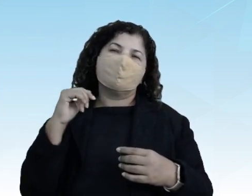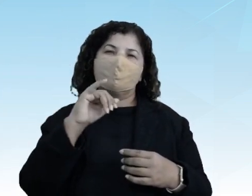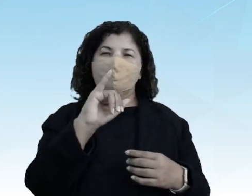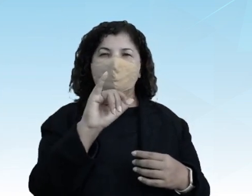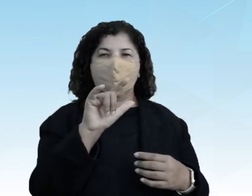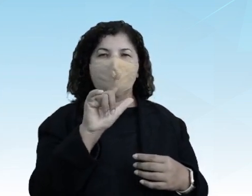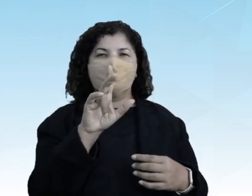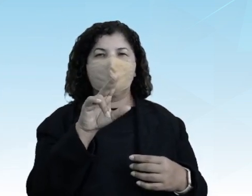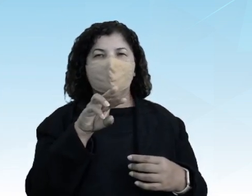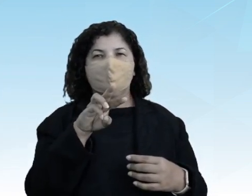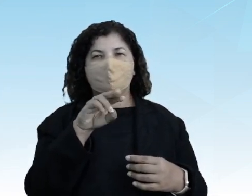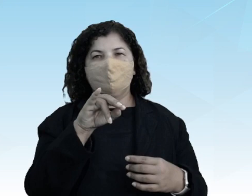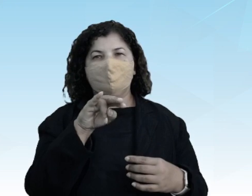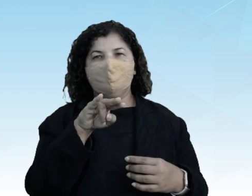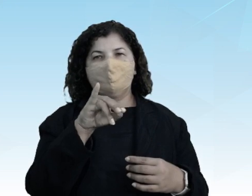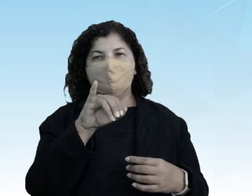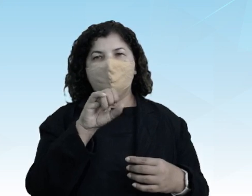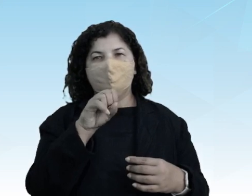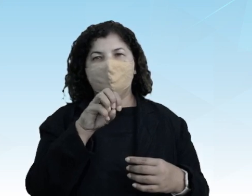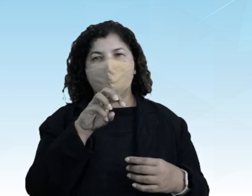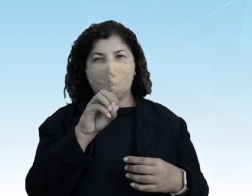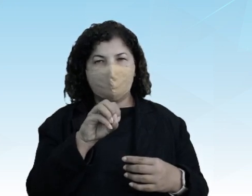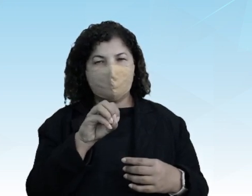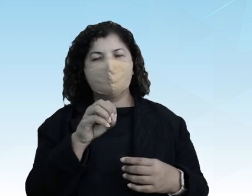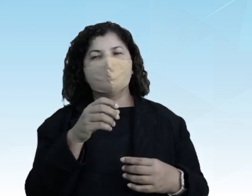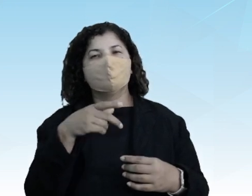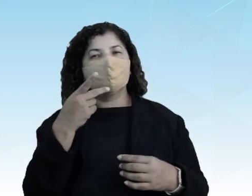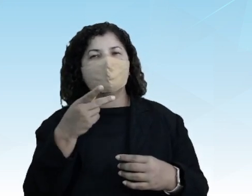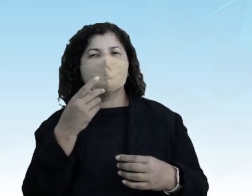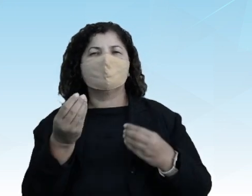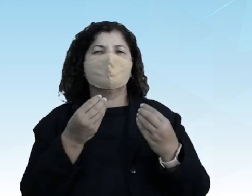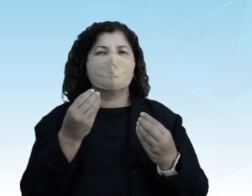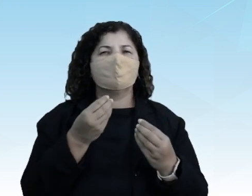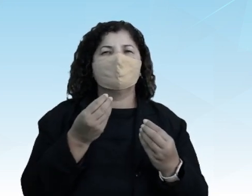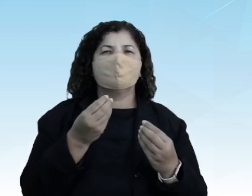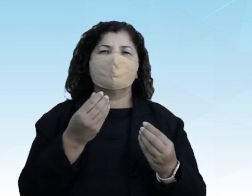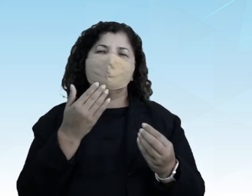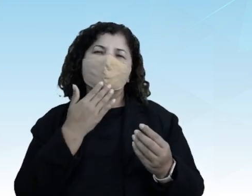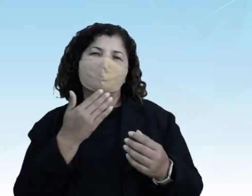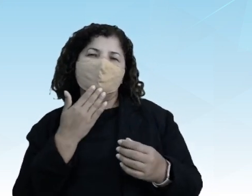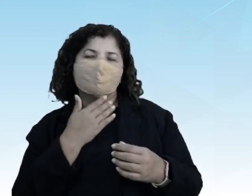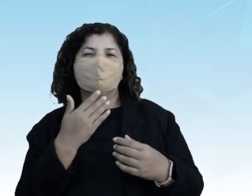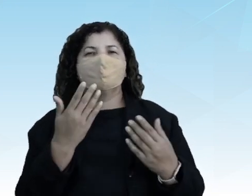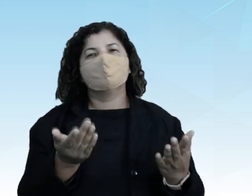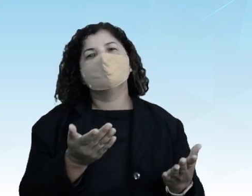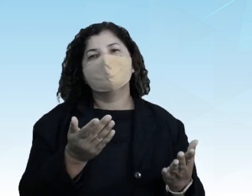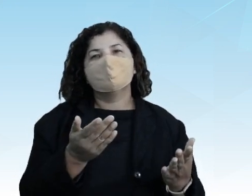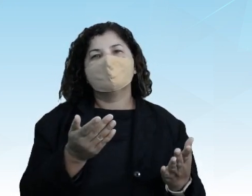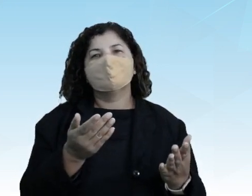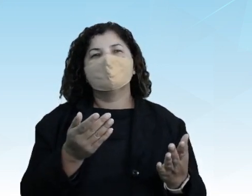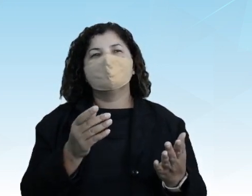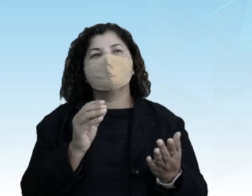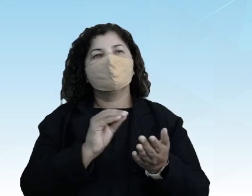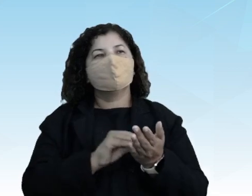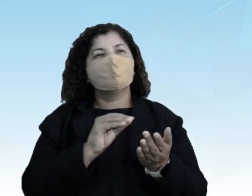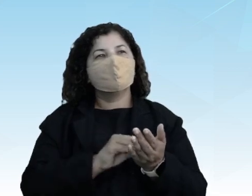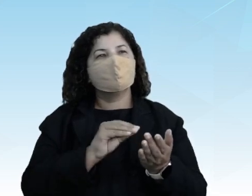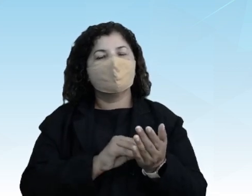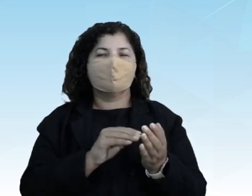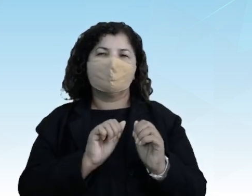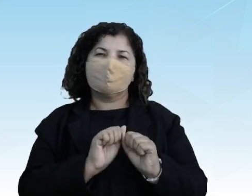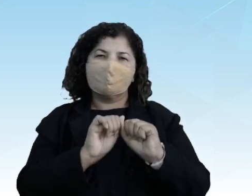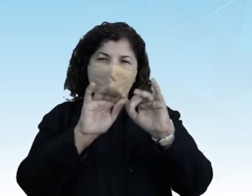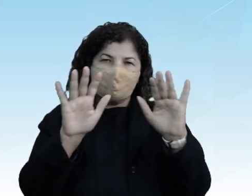de forma equivocada a pureza das fontes responsáveis por